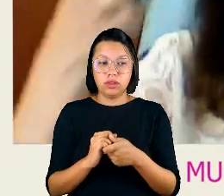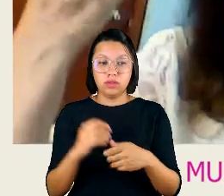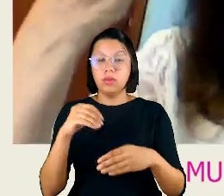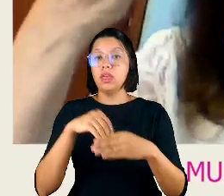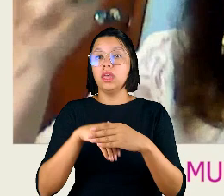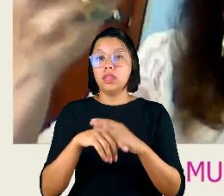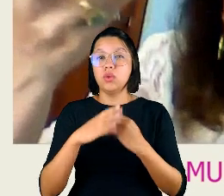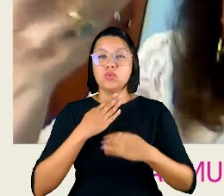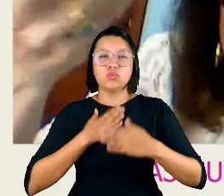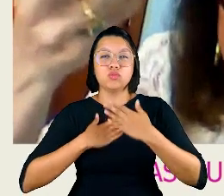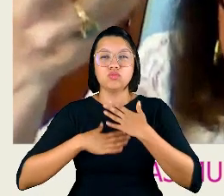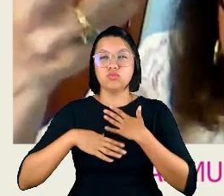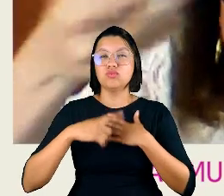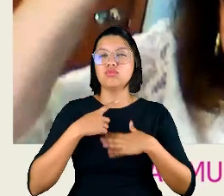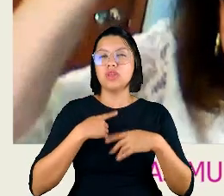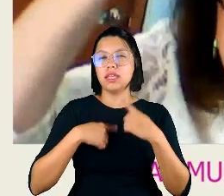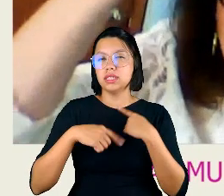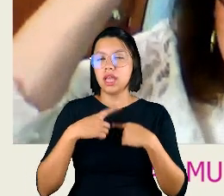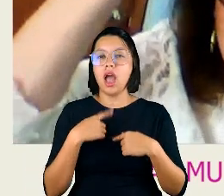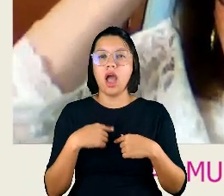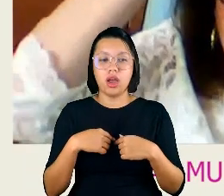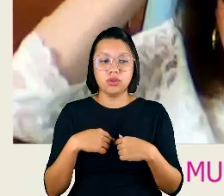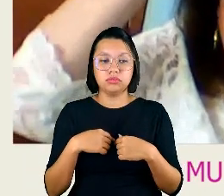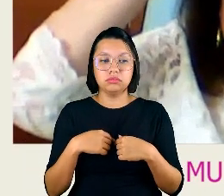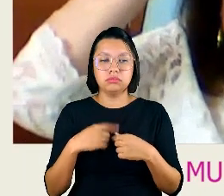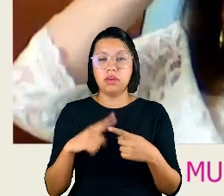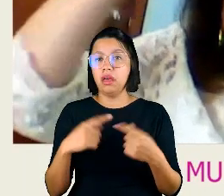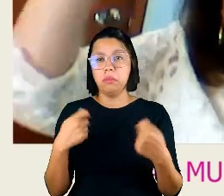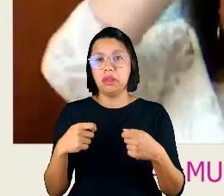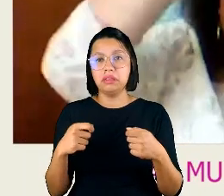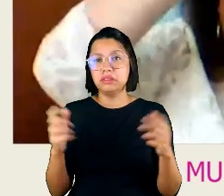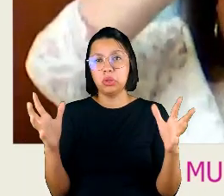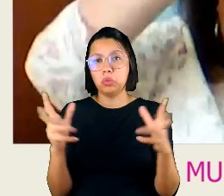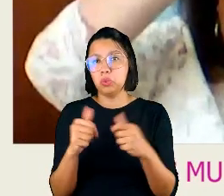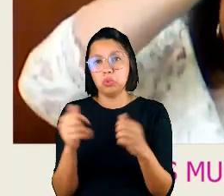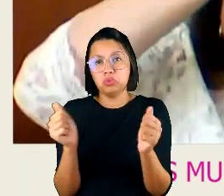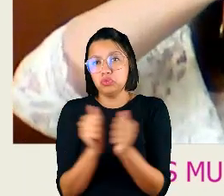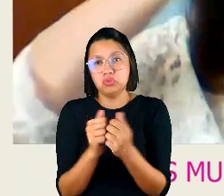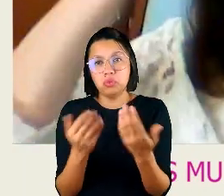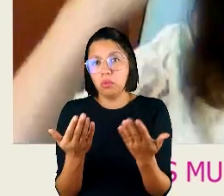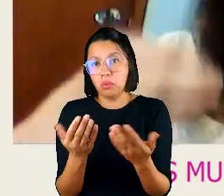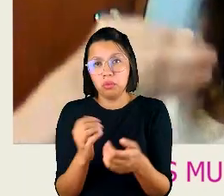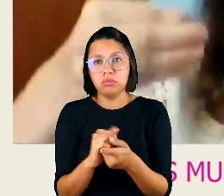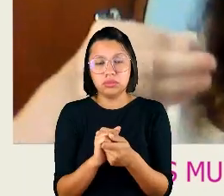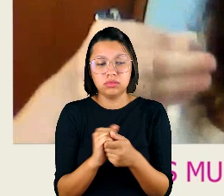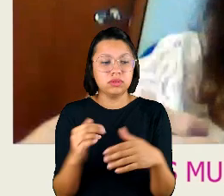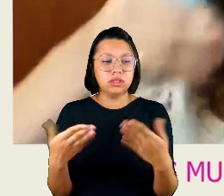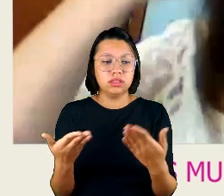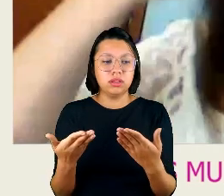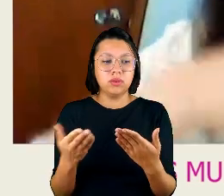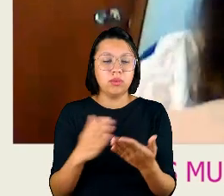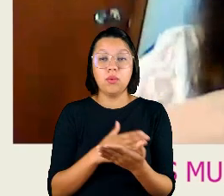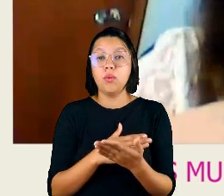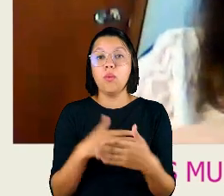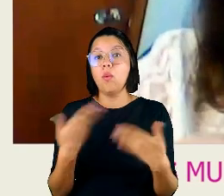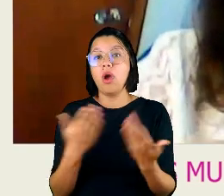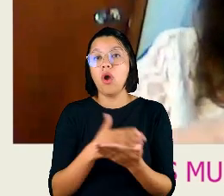também não precisa ser o kit completo, não precisa ser o kit completo. Então, quando começa, não quer dizer